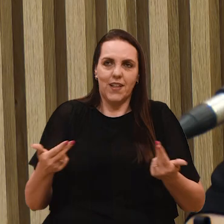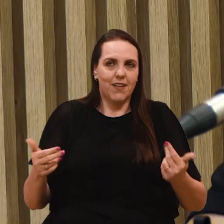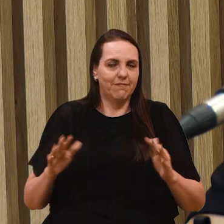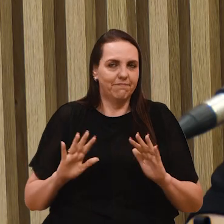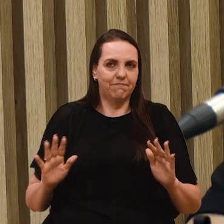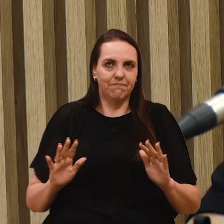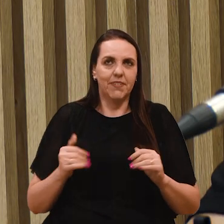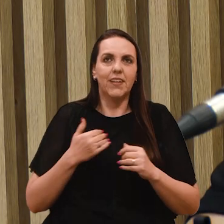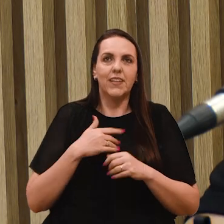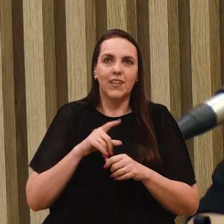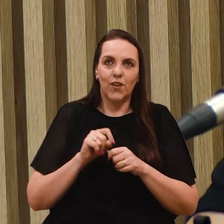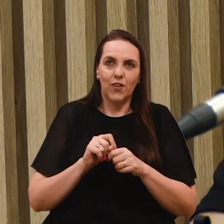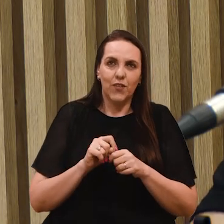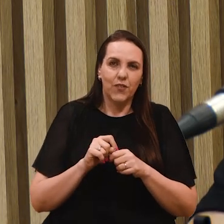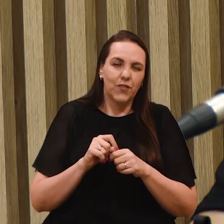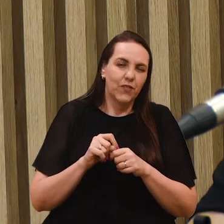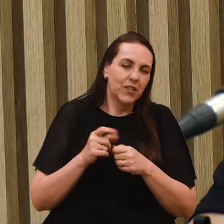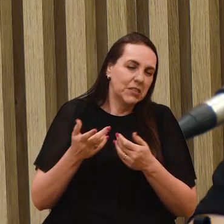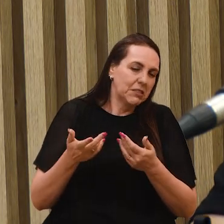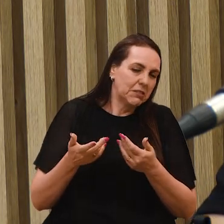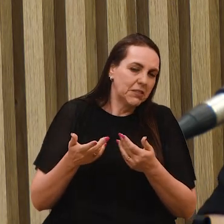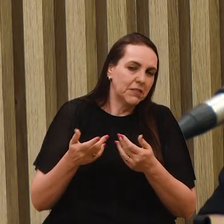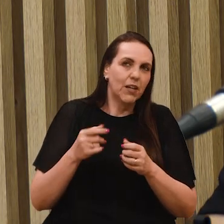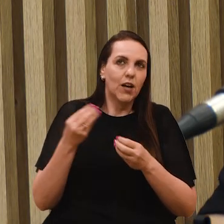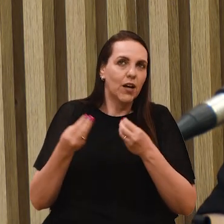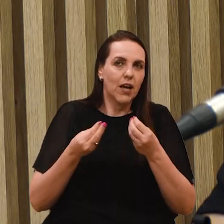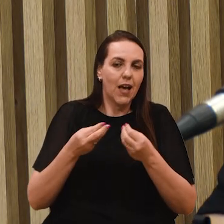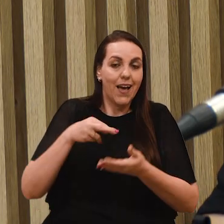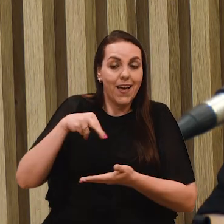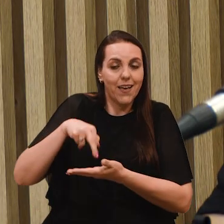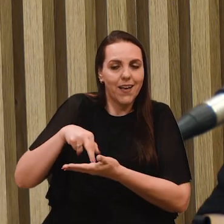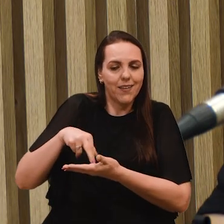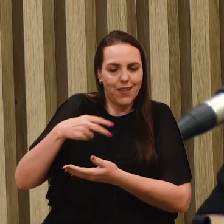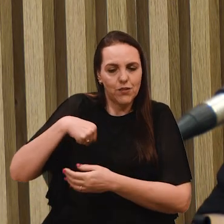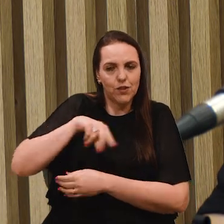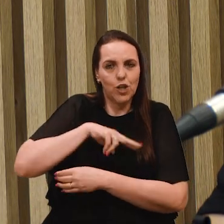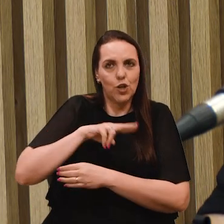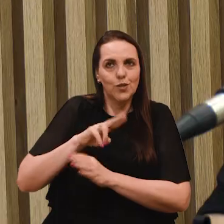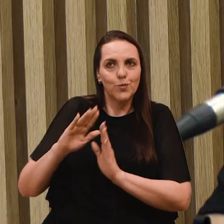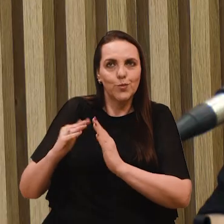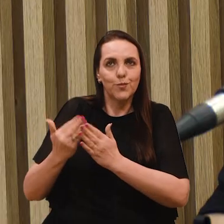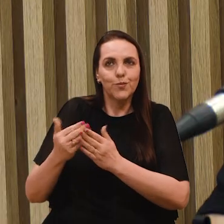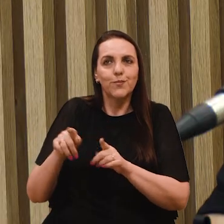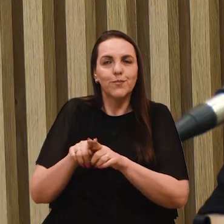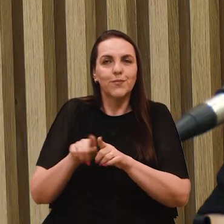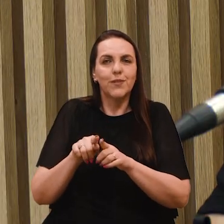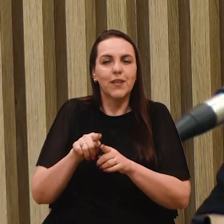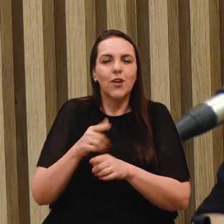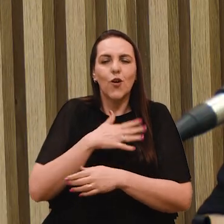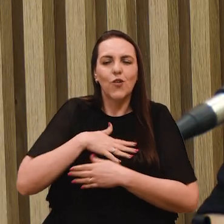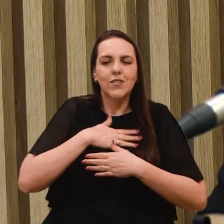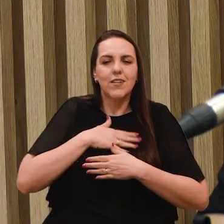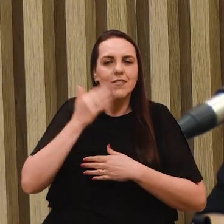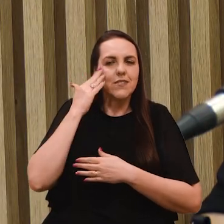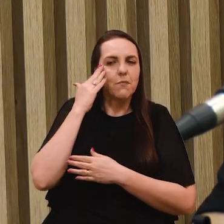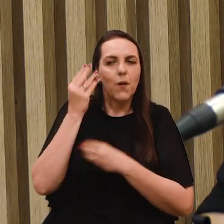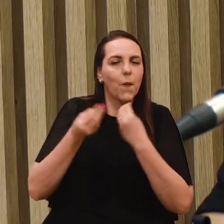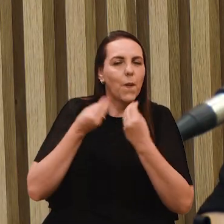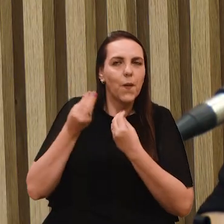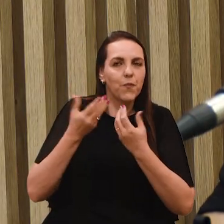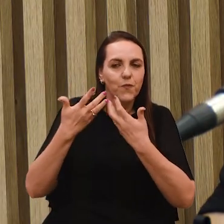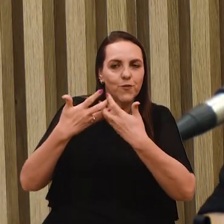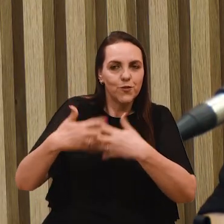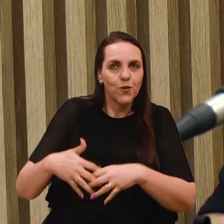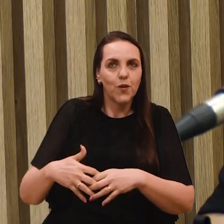eu coloquei essa condição lá na nossa realidade de escola, porque eu também gostaria de saber como que funciona, até para fazer